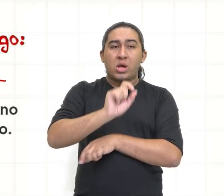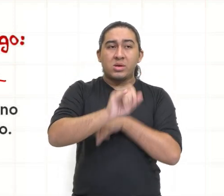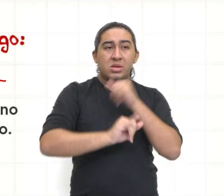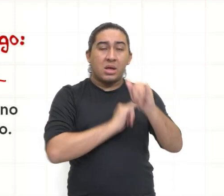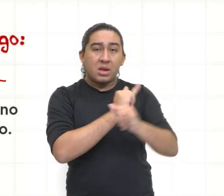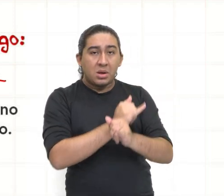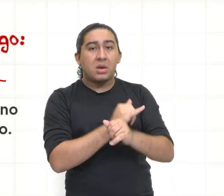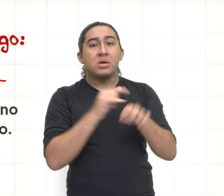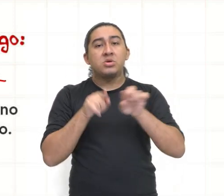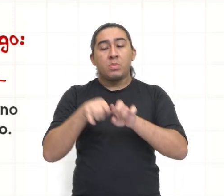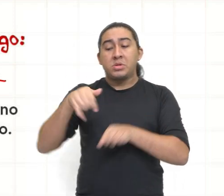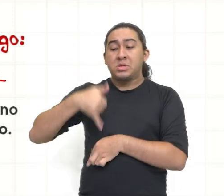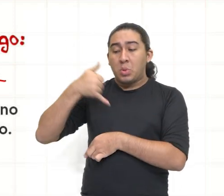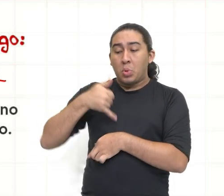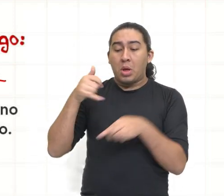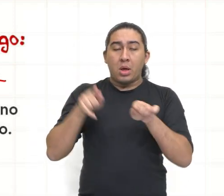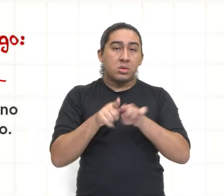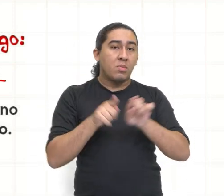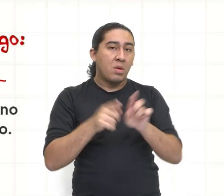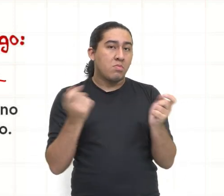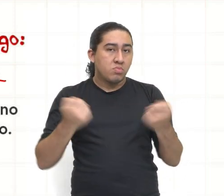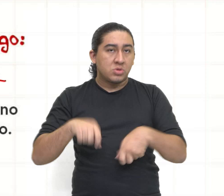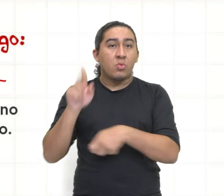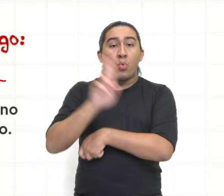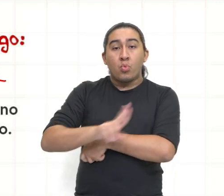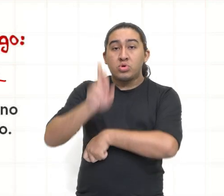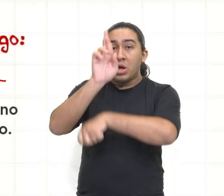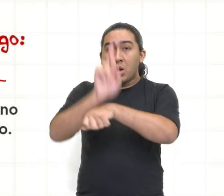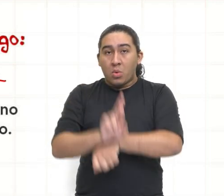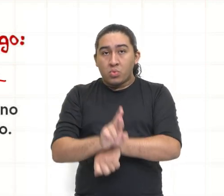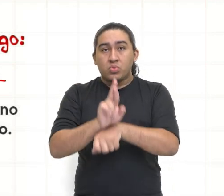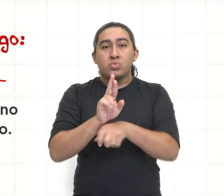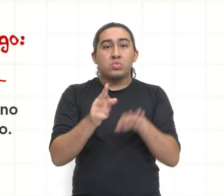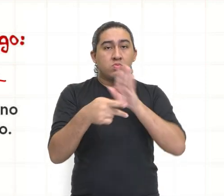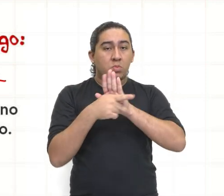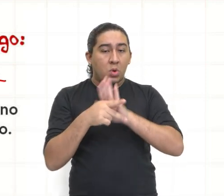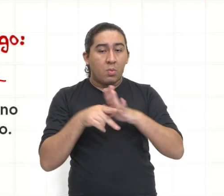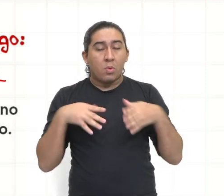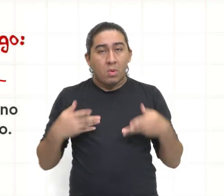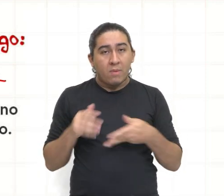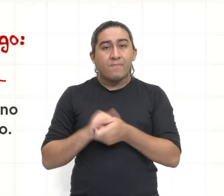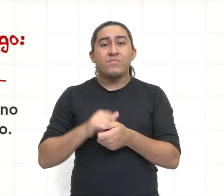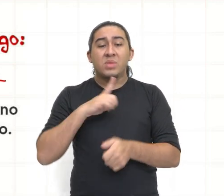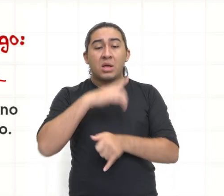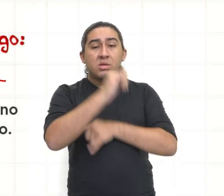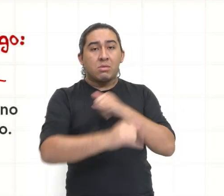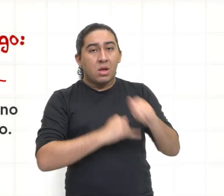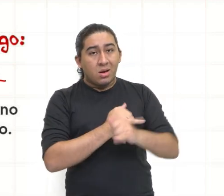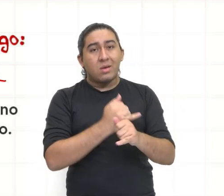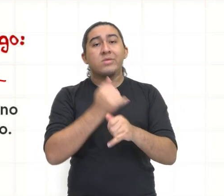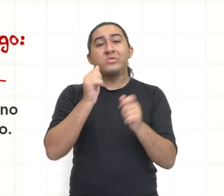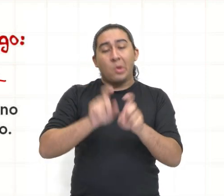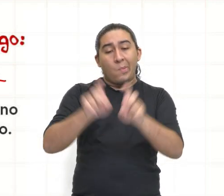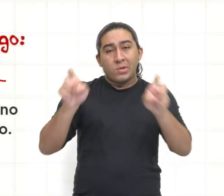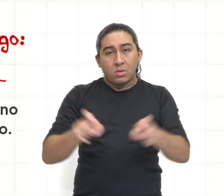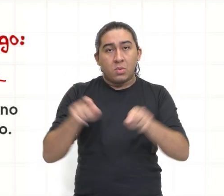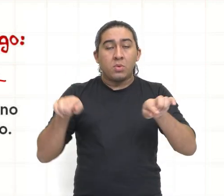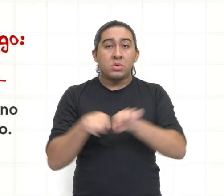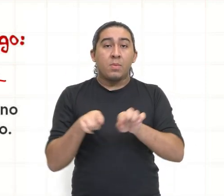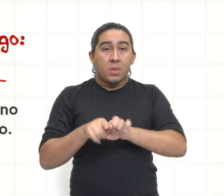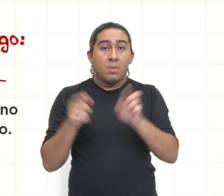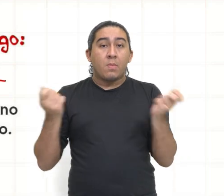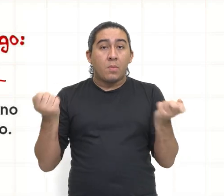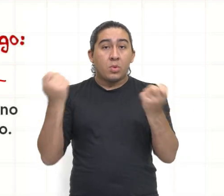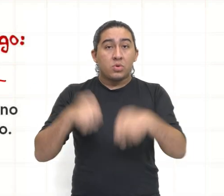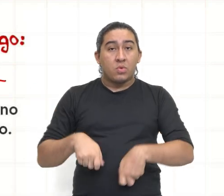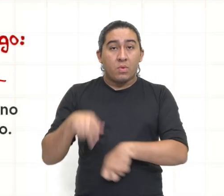digitais, a questão de você estar ali se apropriando das questões de internet, de computadores, a questão